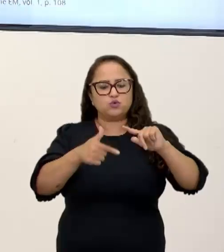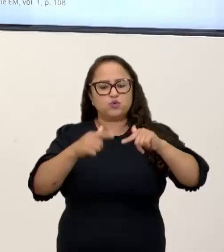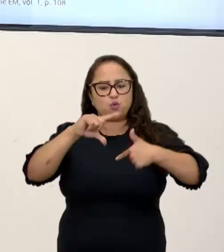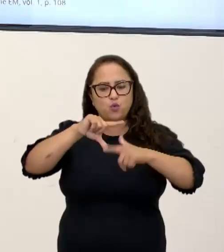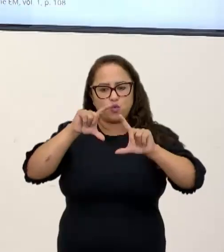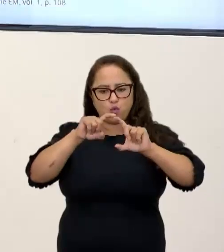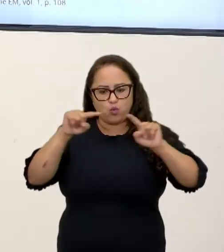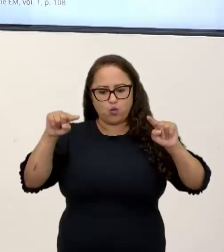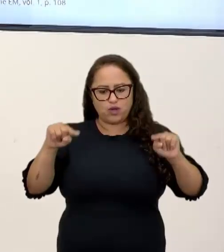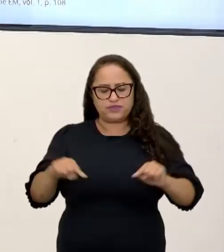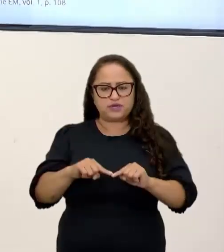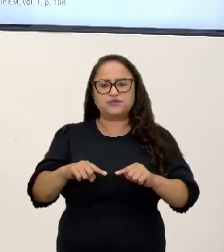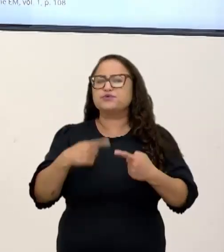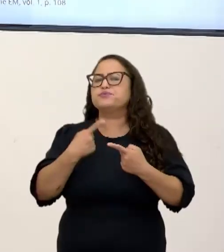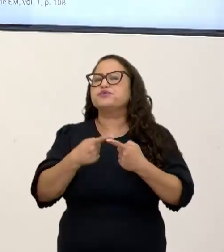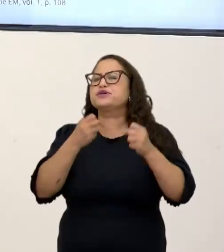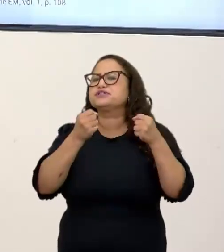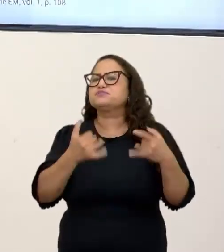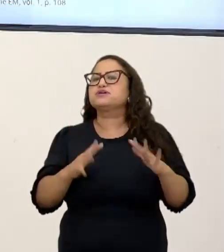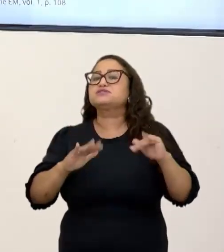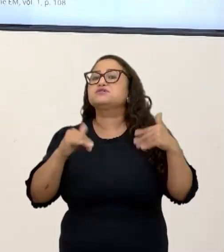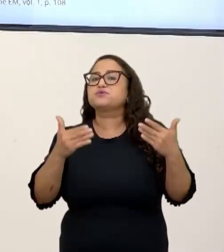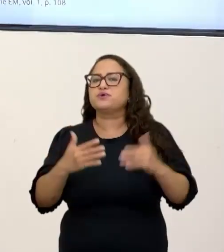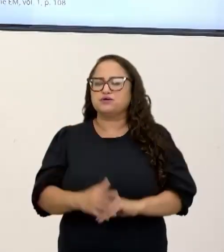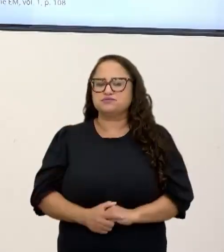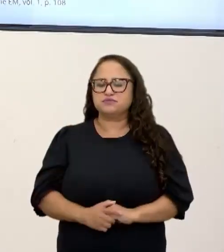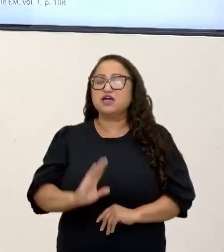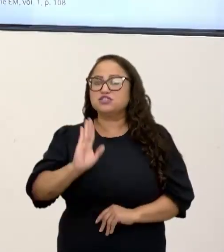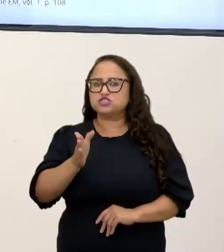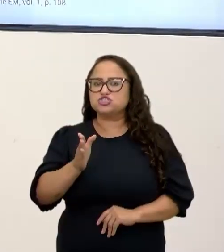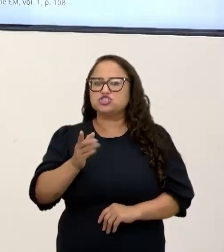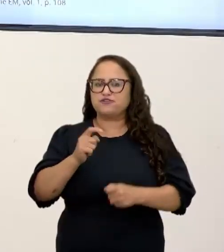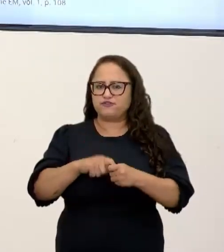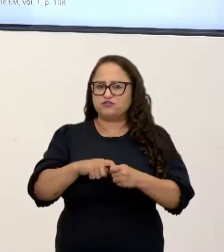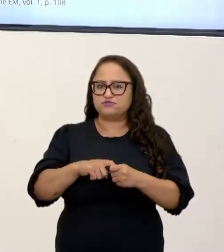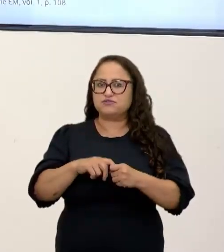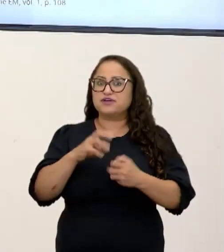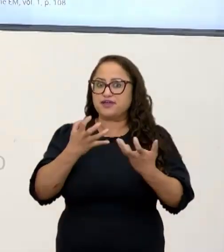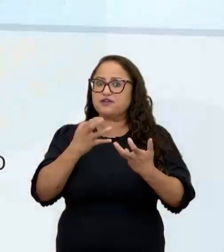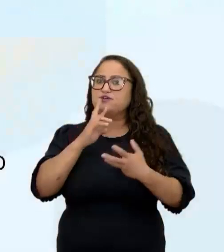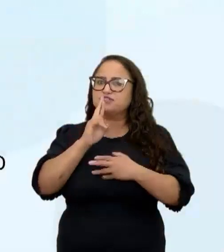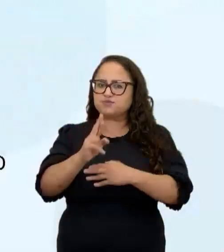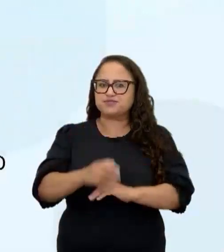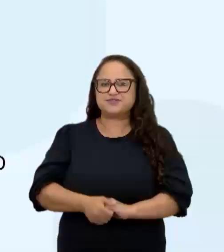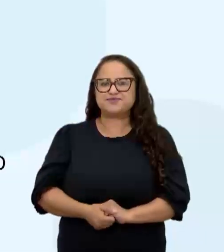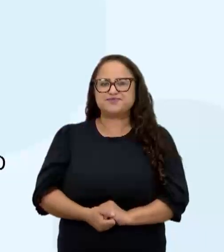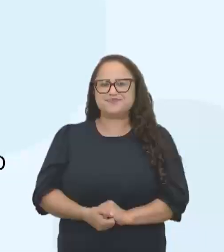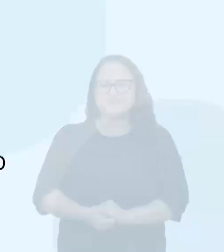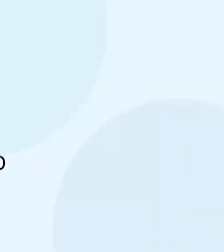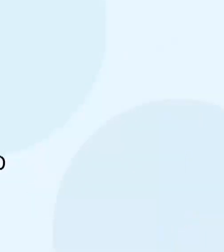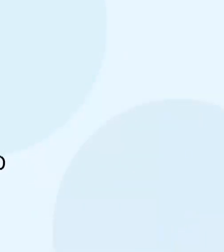sua explicação para poder ocorrer essa pavimentação? Já voltamos, quero ver sua resposta.